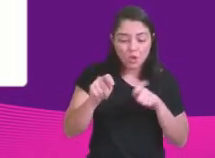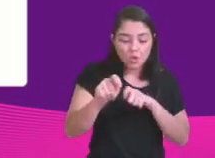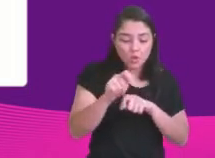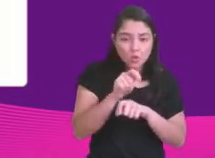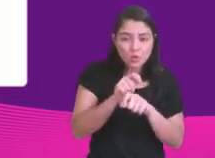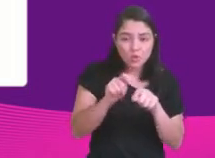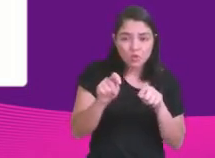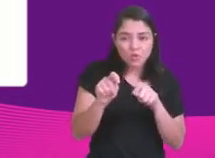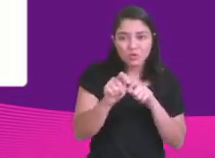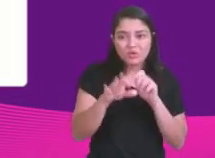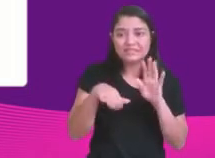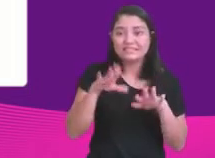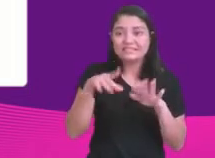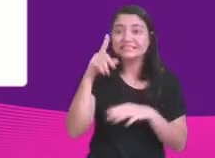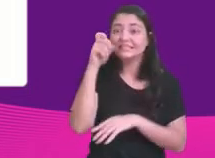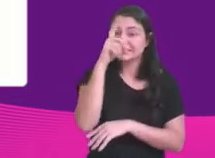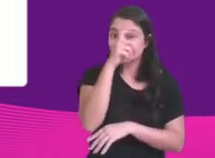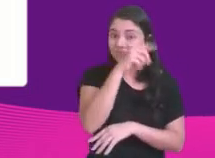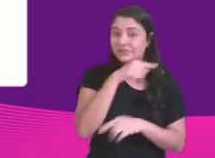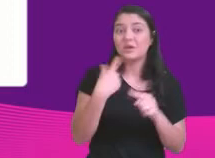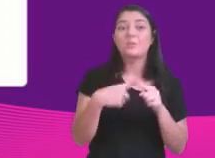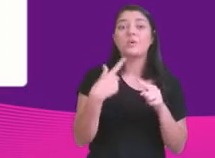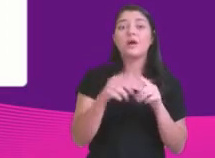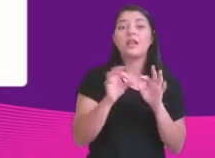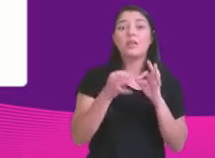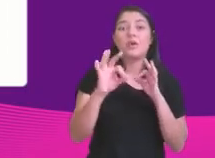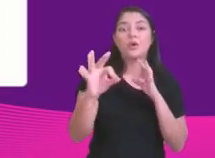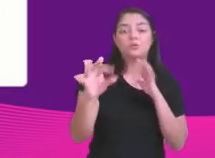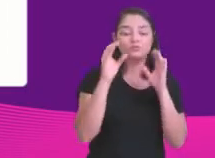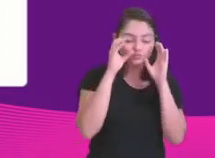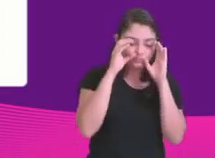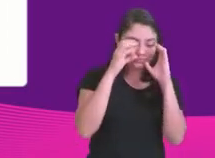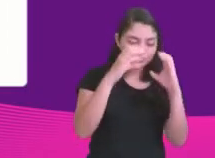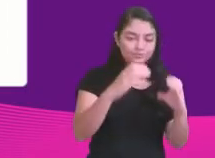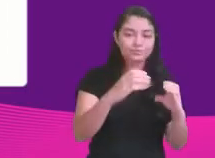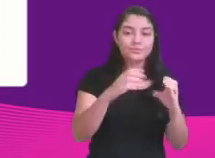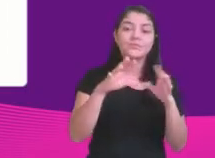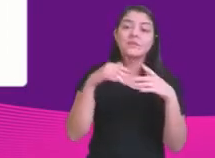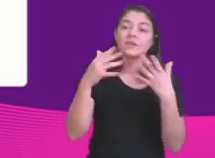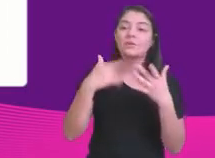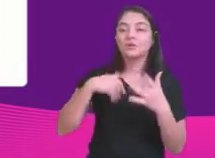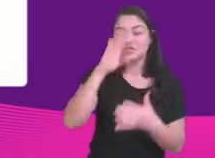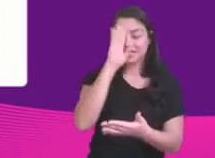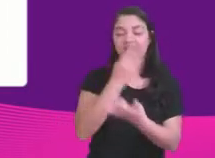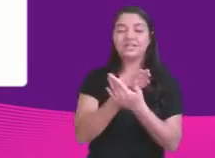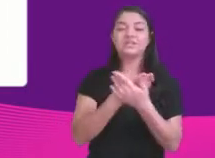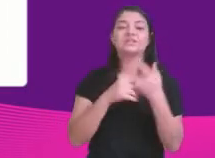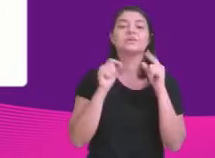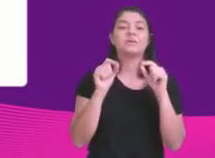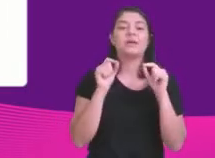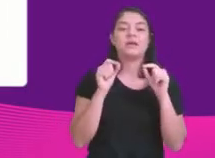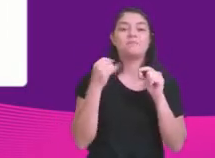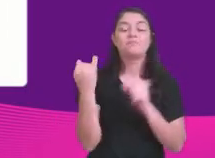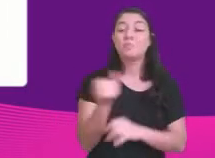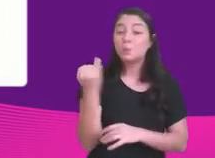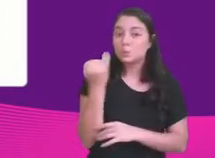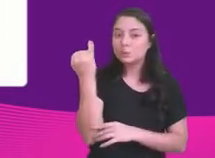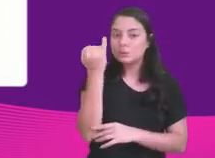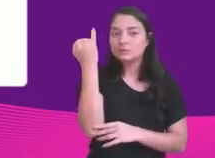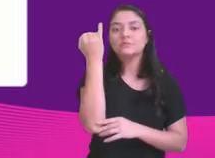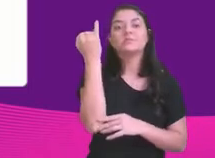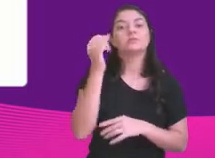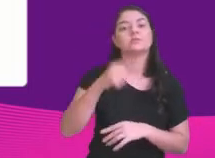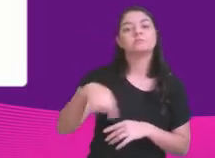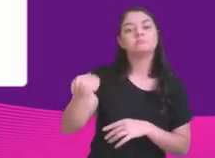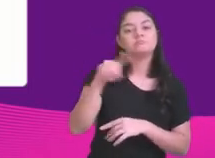essa rotação ao redor do mesorreto, nós acreditamos que seja fundamental para que a gente tenha um plano de